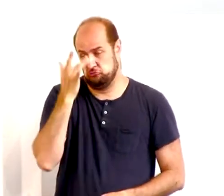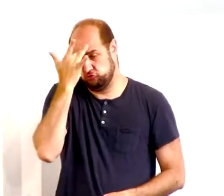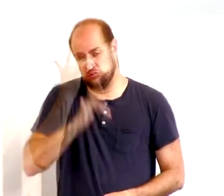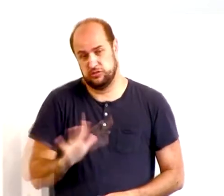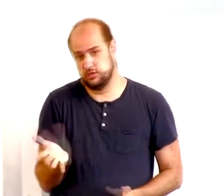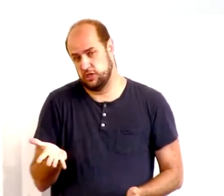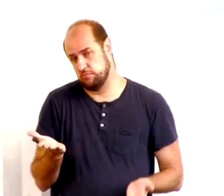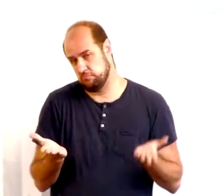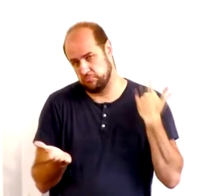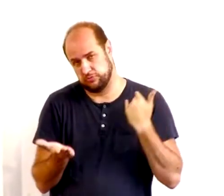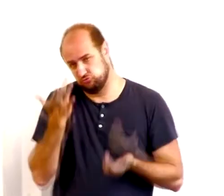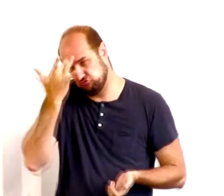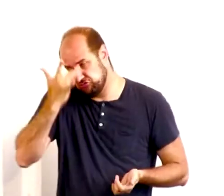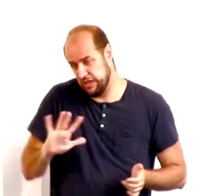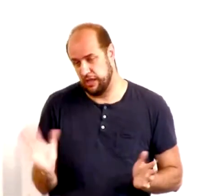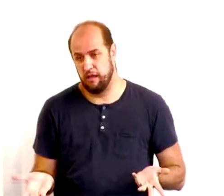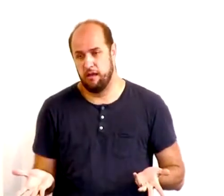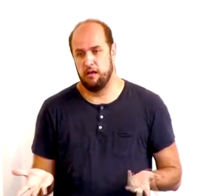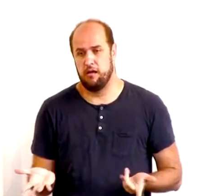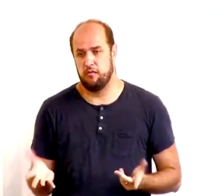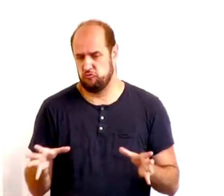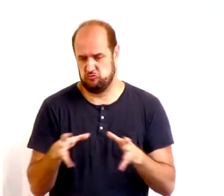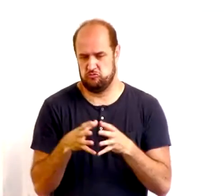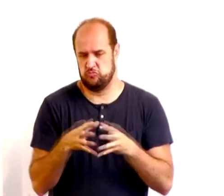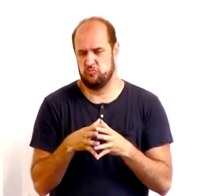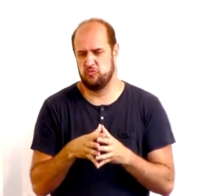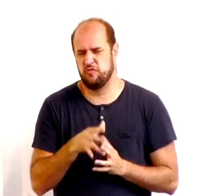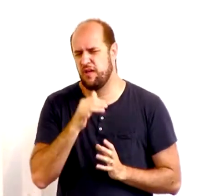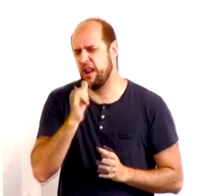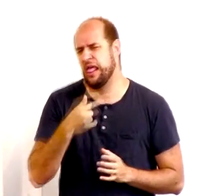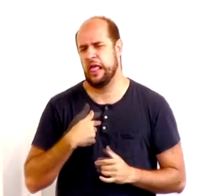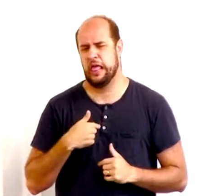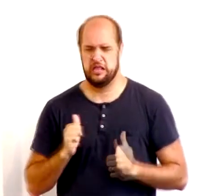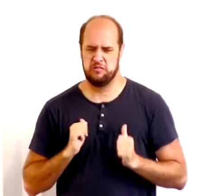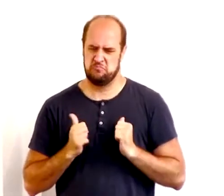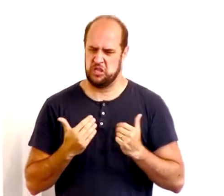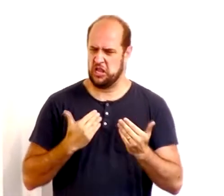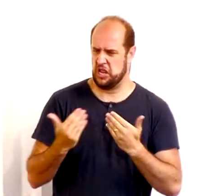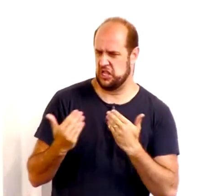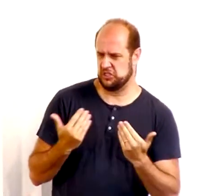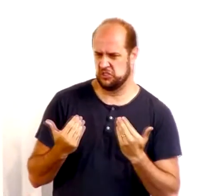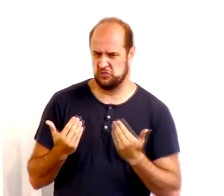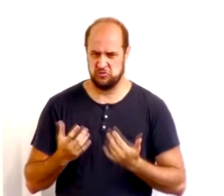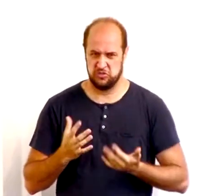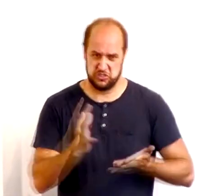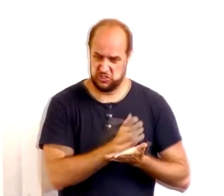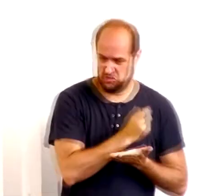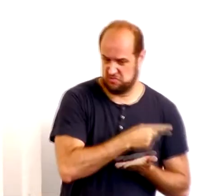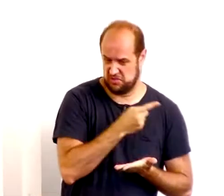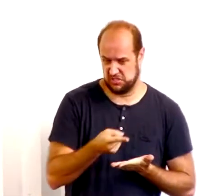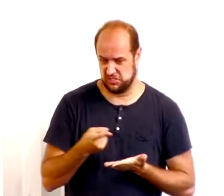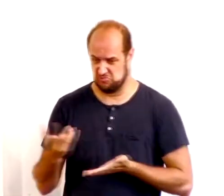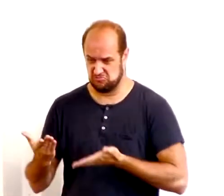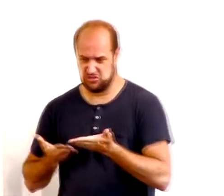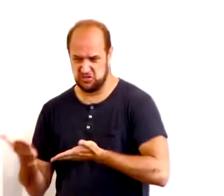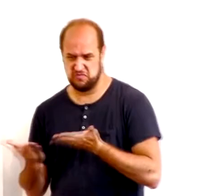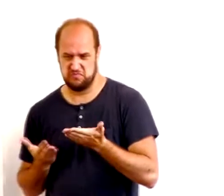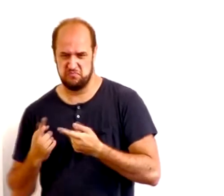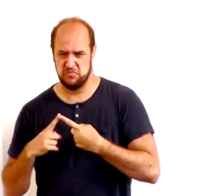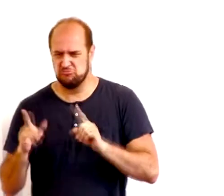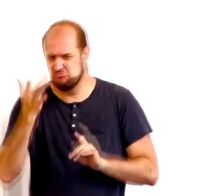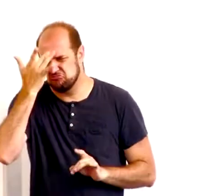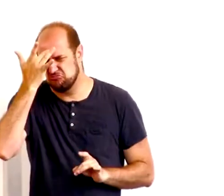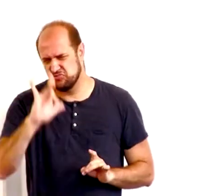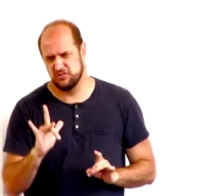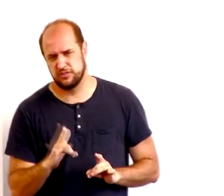disso, você está naquele grupo de pessoas que diz, eu acho que tem uma relação entre salvação e serviço, mas eu não sei bem qual é,